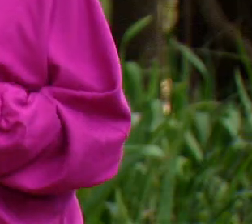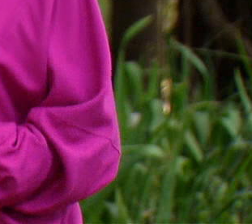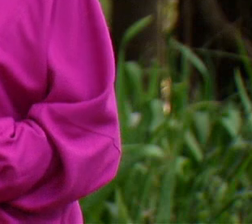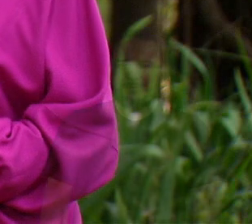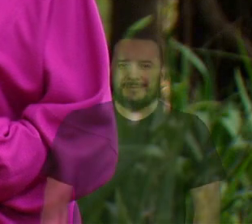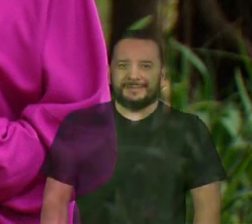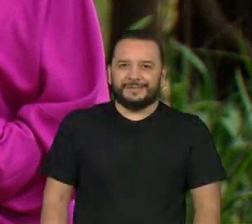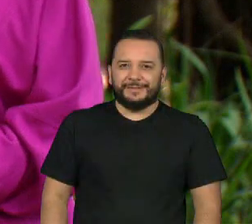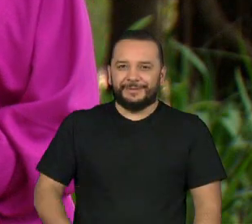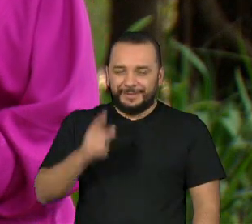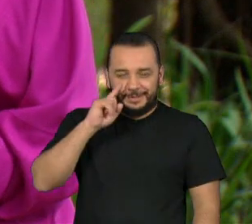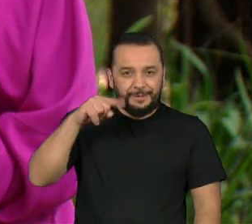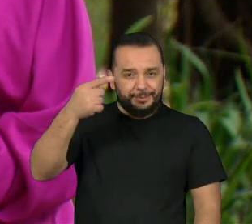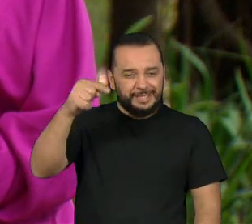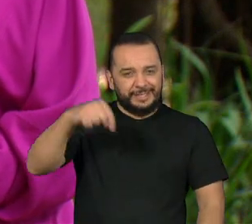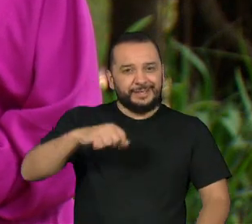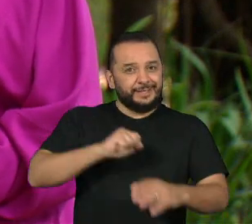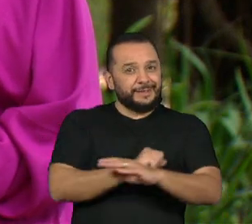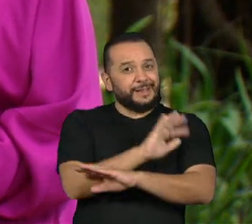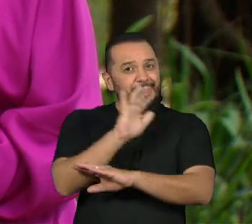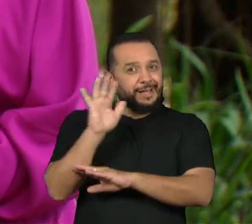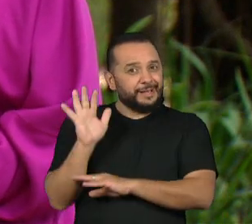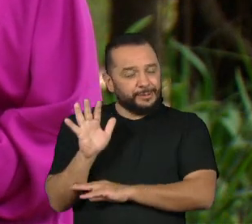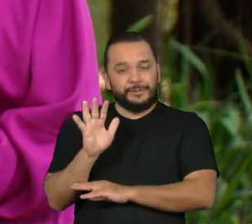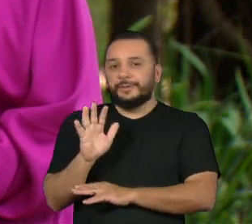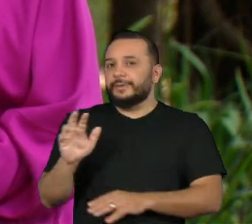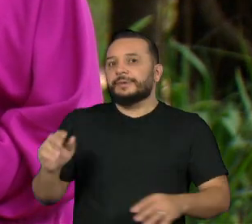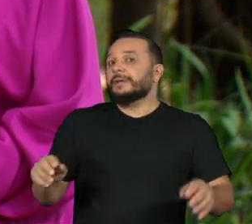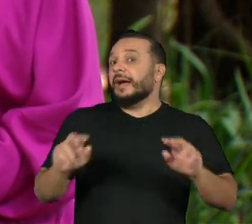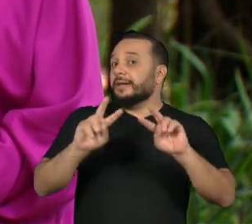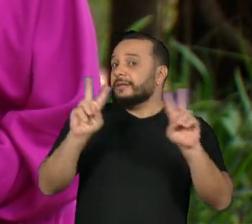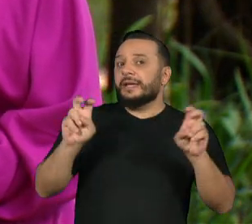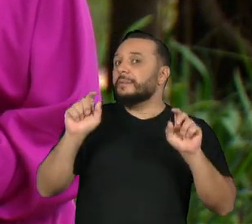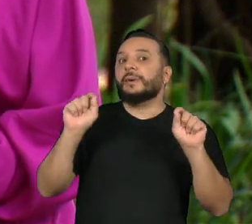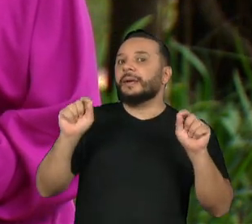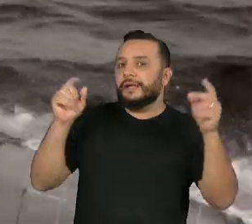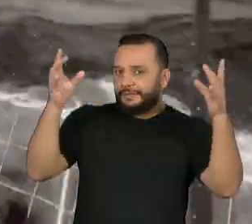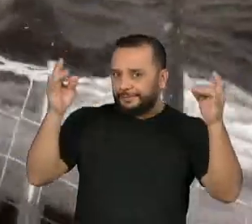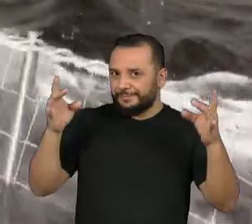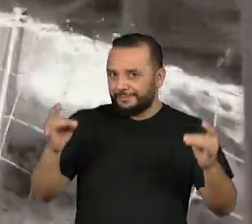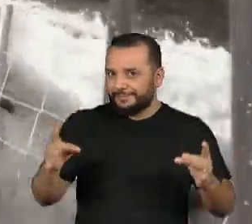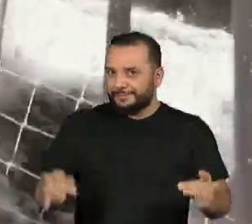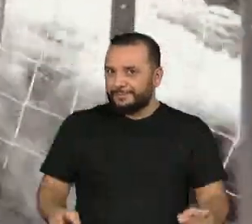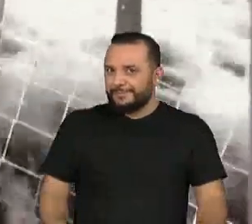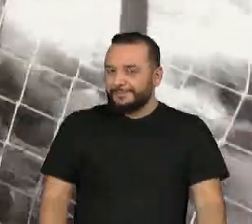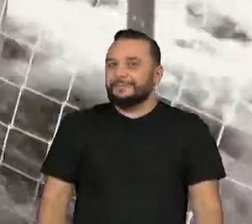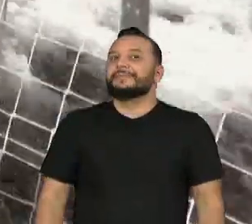E já já a gente volta para ver aqui no Repórter Eco.